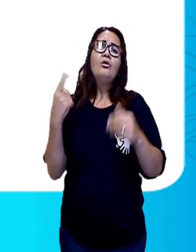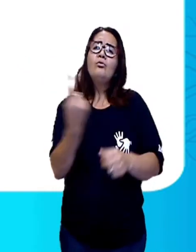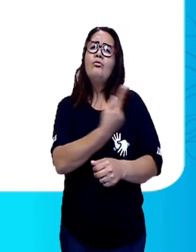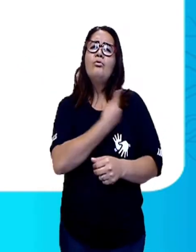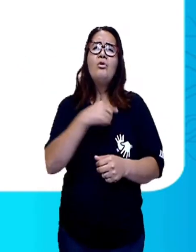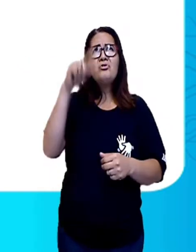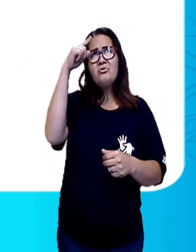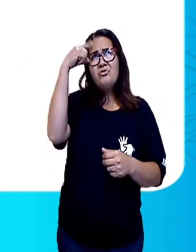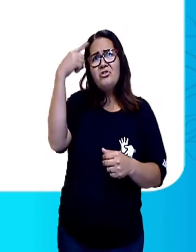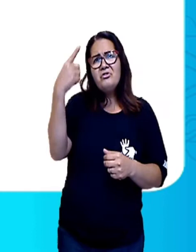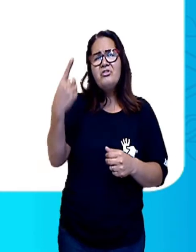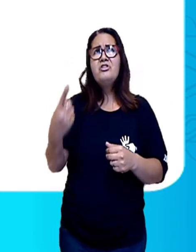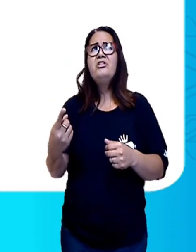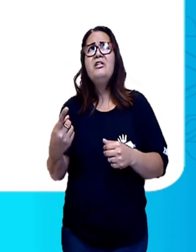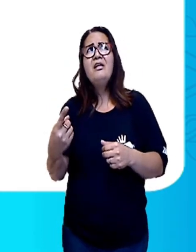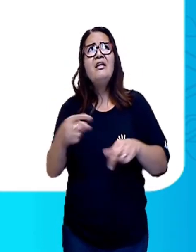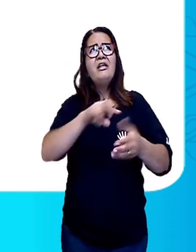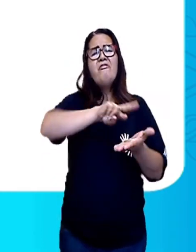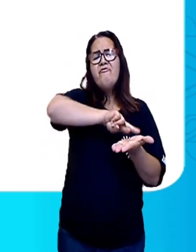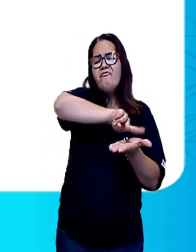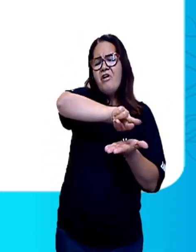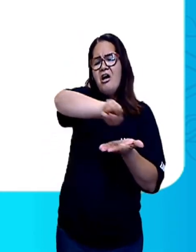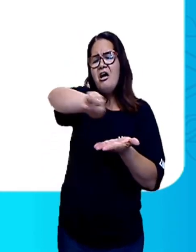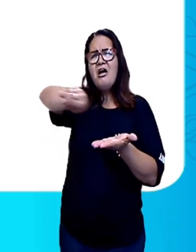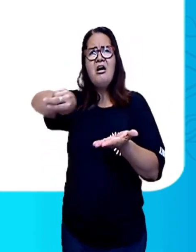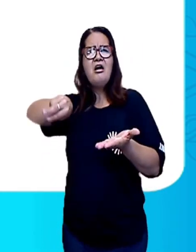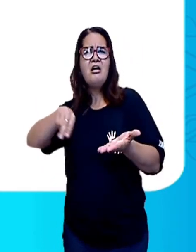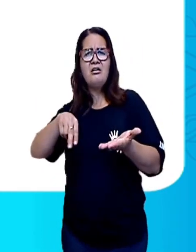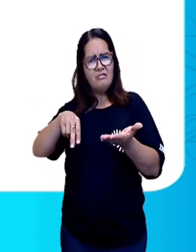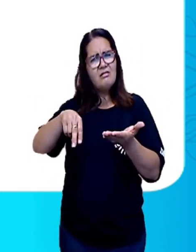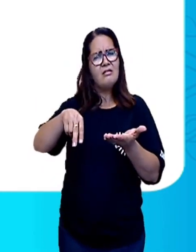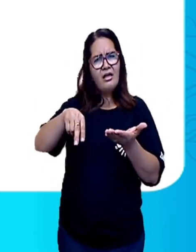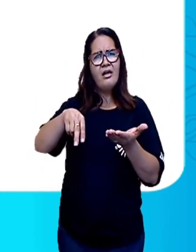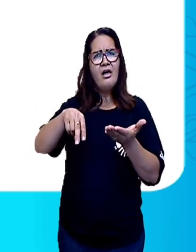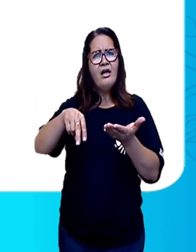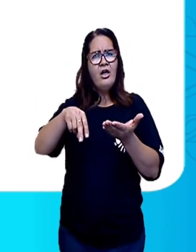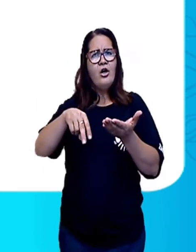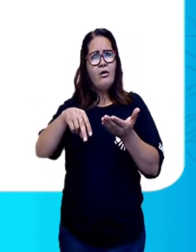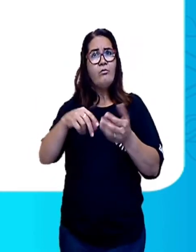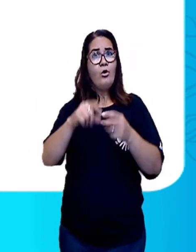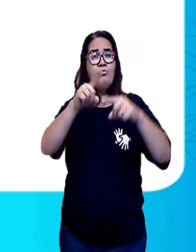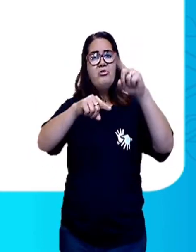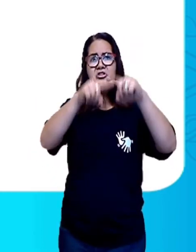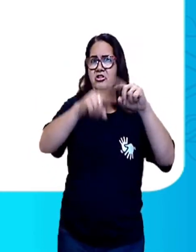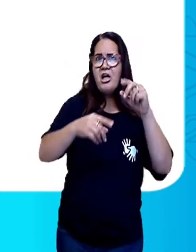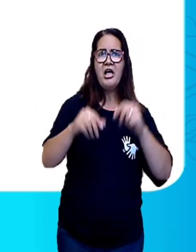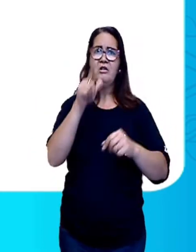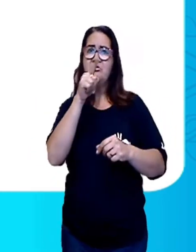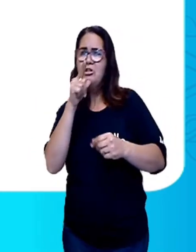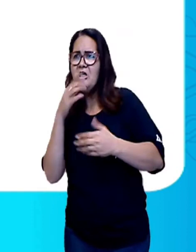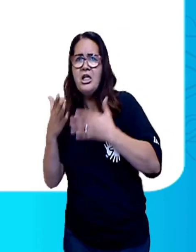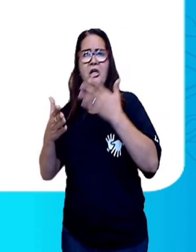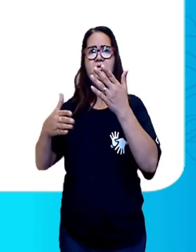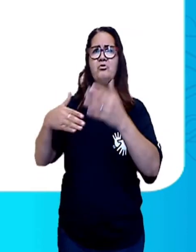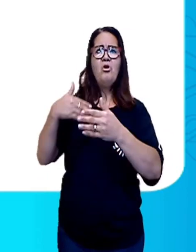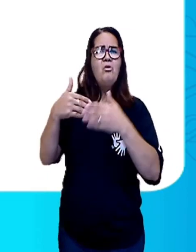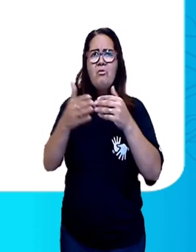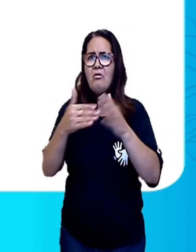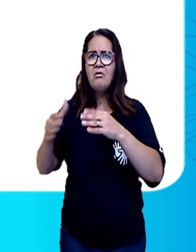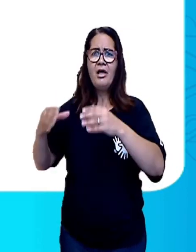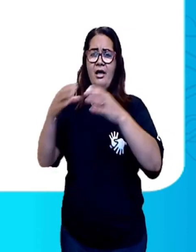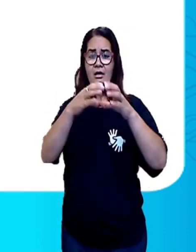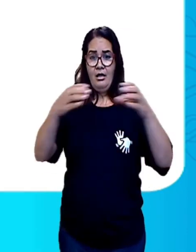usamos diversos elementos que são medidos pela capacidade. E lembre-se, ao analisar medidas